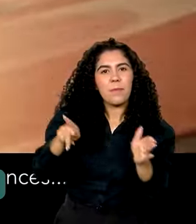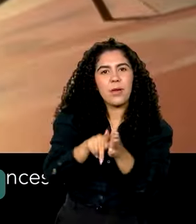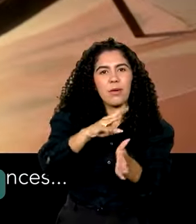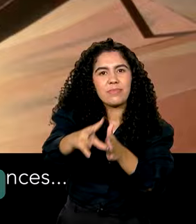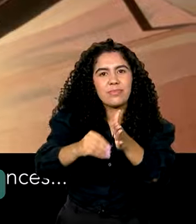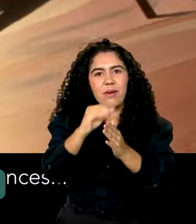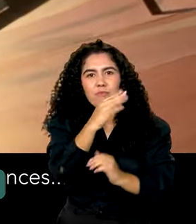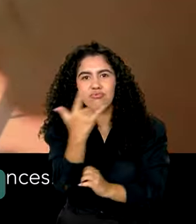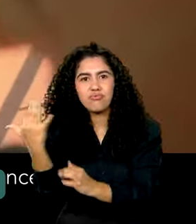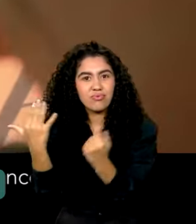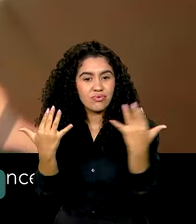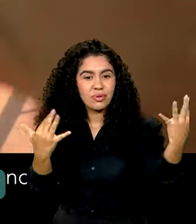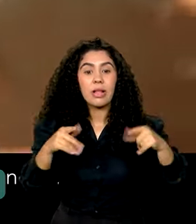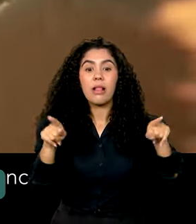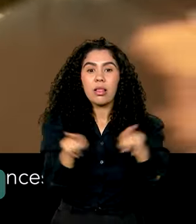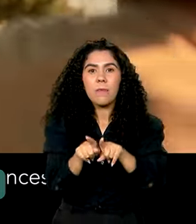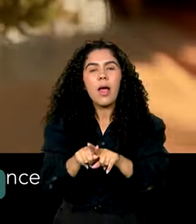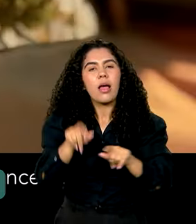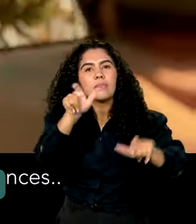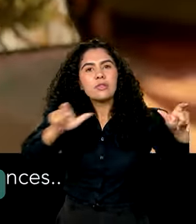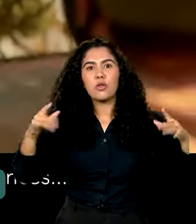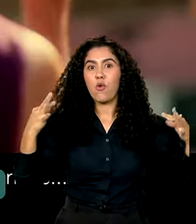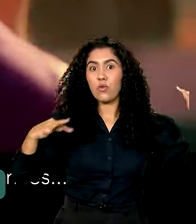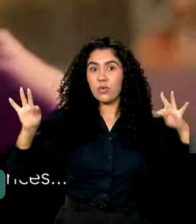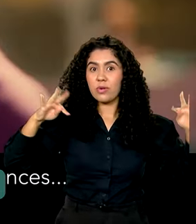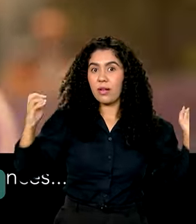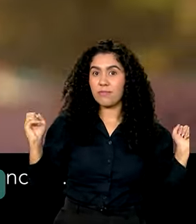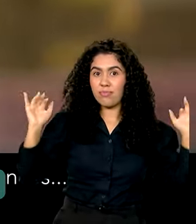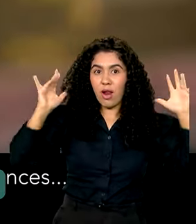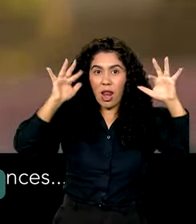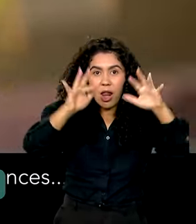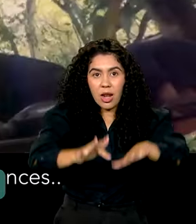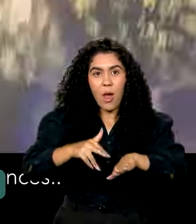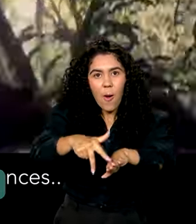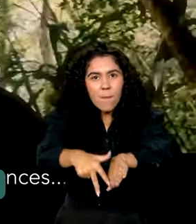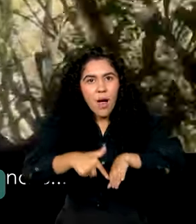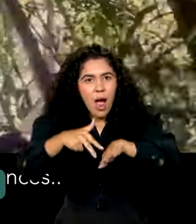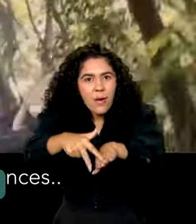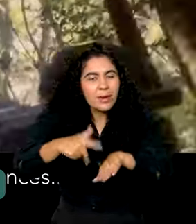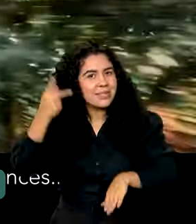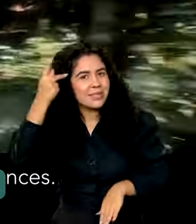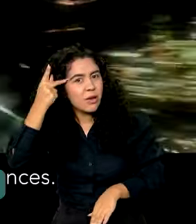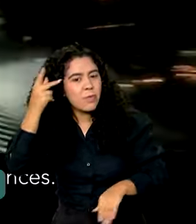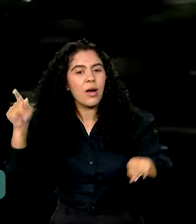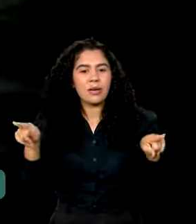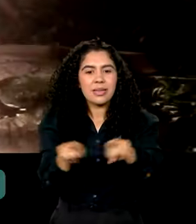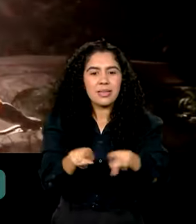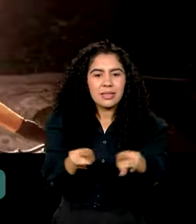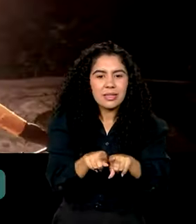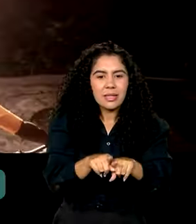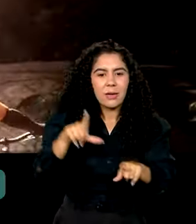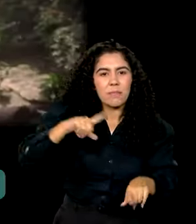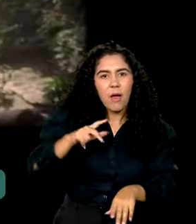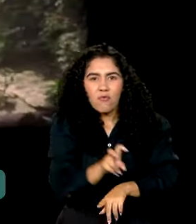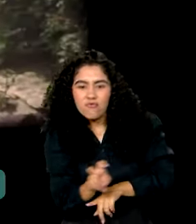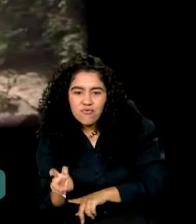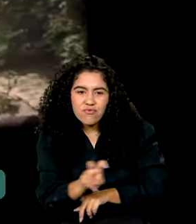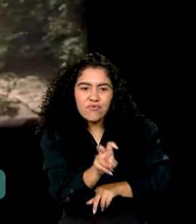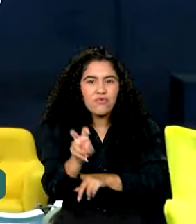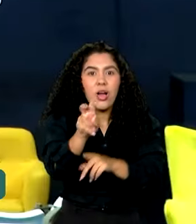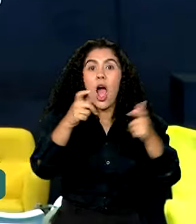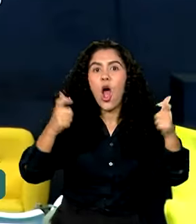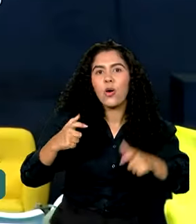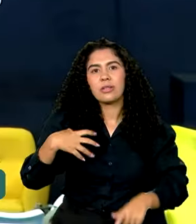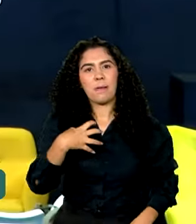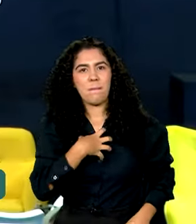amazônica. Também convida os turistas para a prática do skate em São Paulo e do mountain bike nas trilhas de Arraial da Ajuda, na